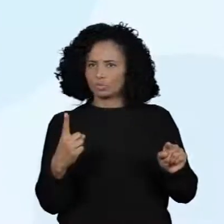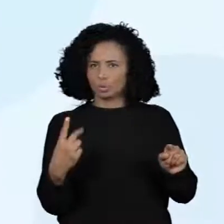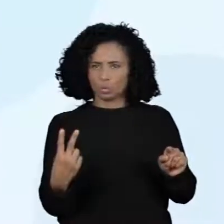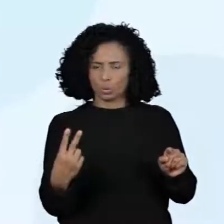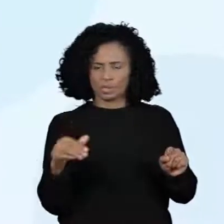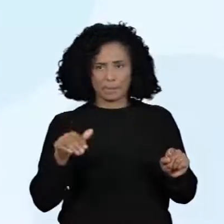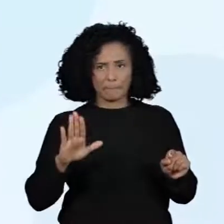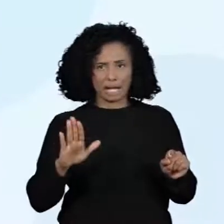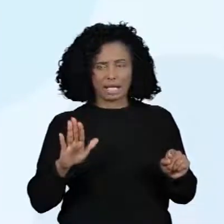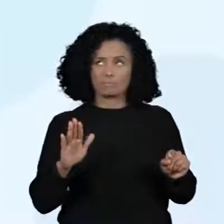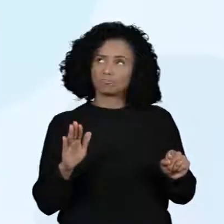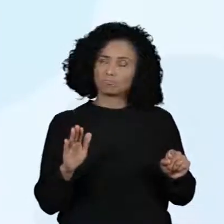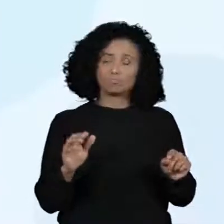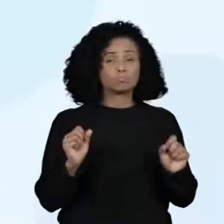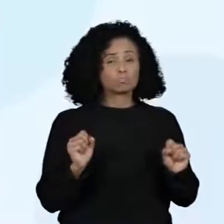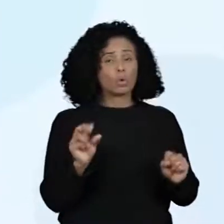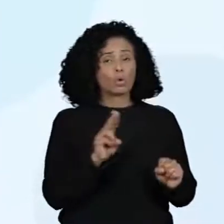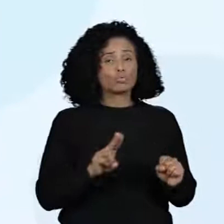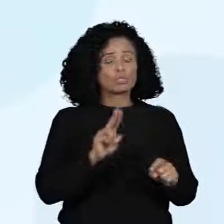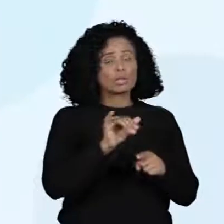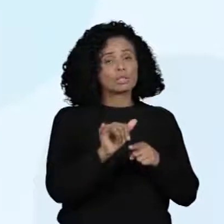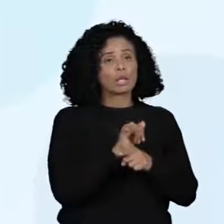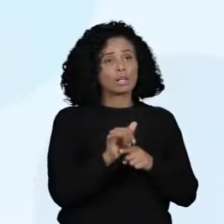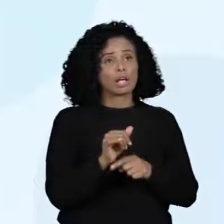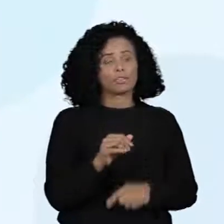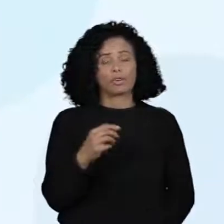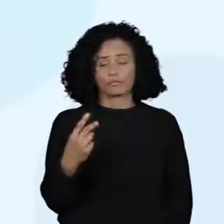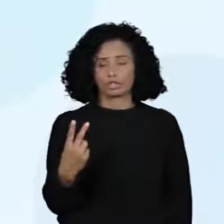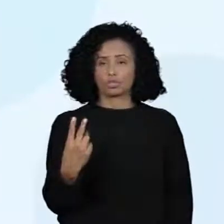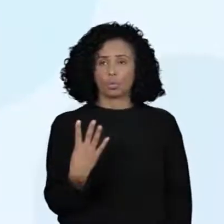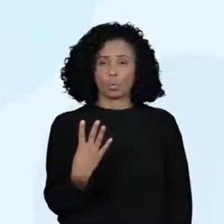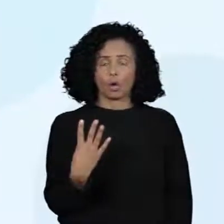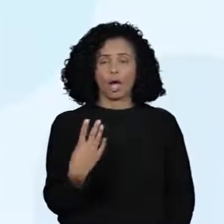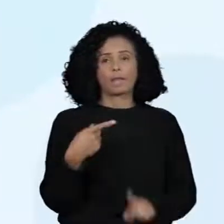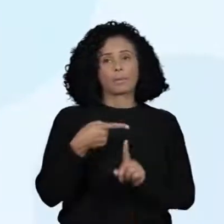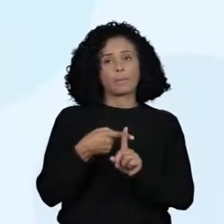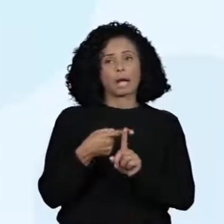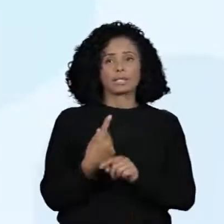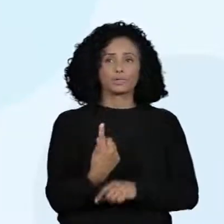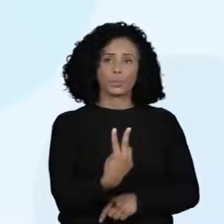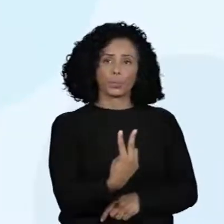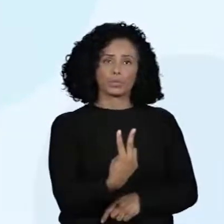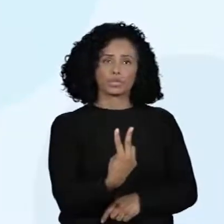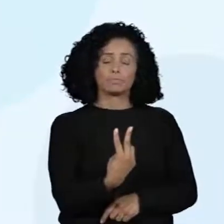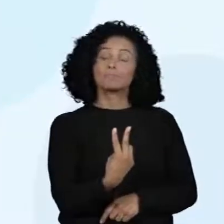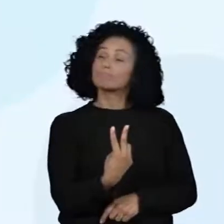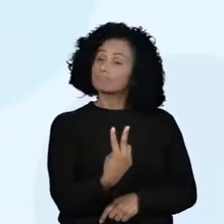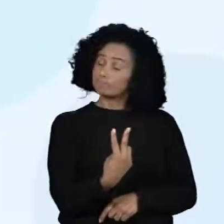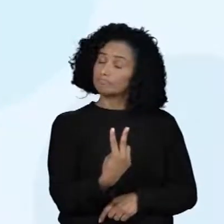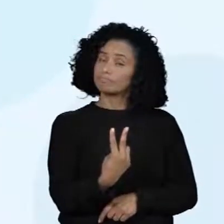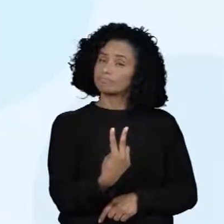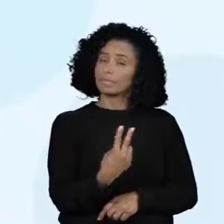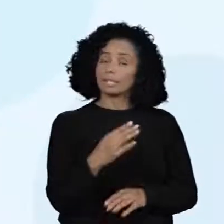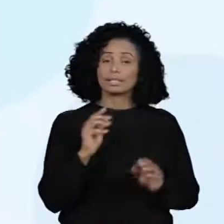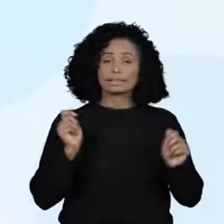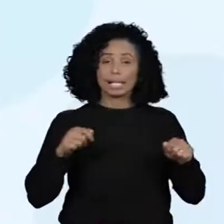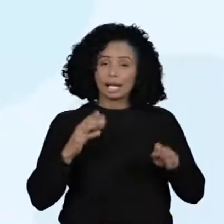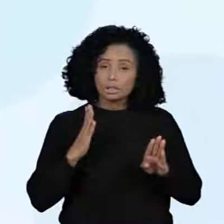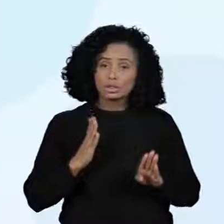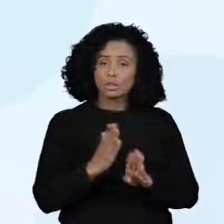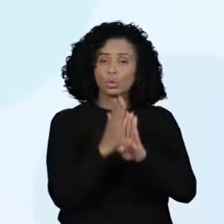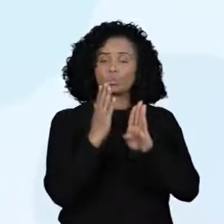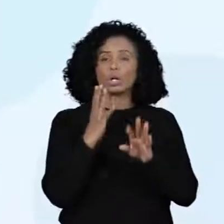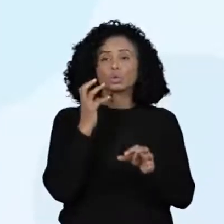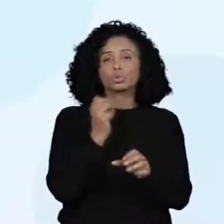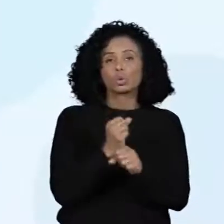24 mais 12, não é? Que vamos descobrir o valor do Lucas. Isso a quantidade mesmo. do Lucas. Então, vamos lá, olha.